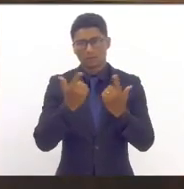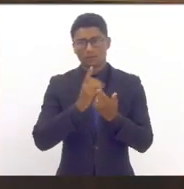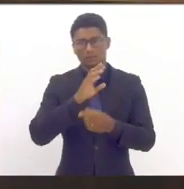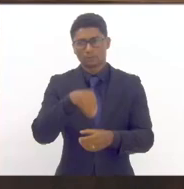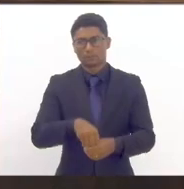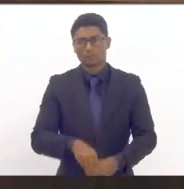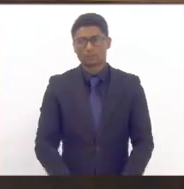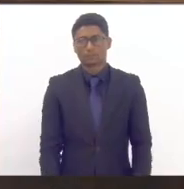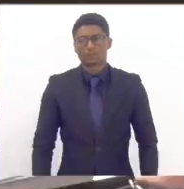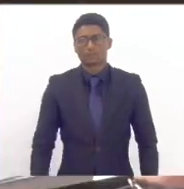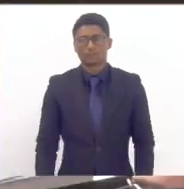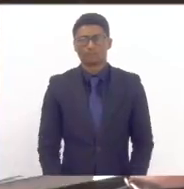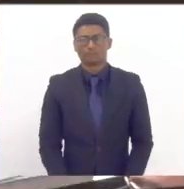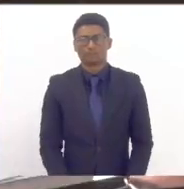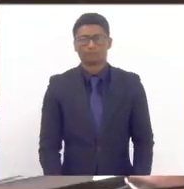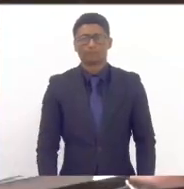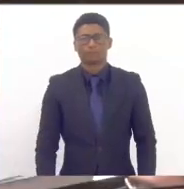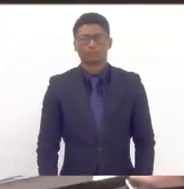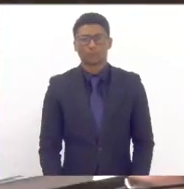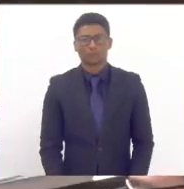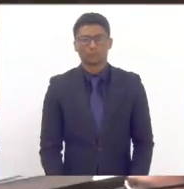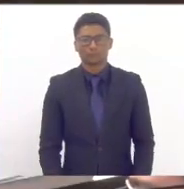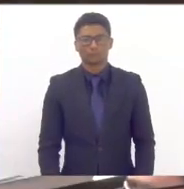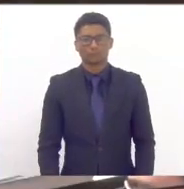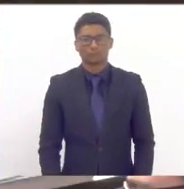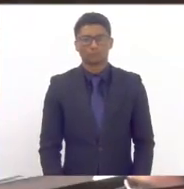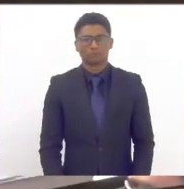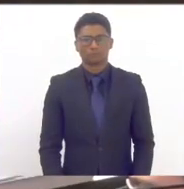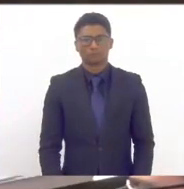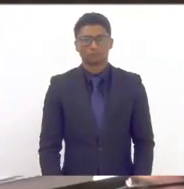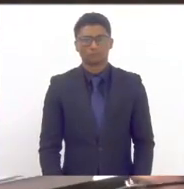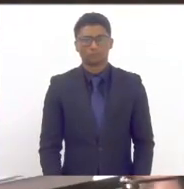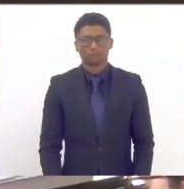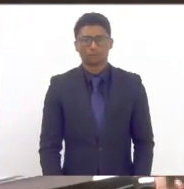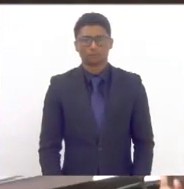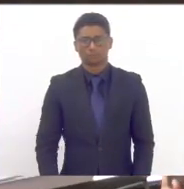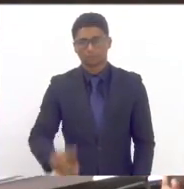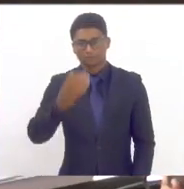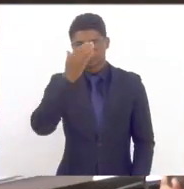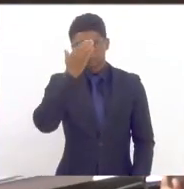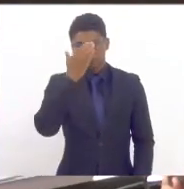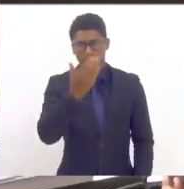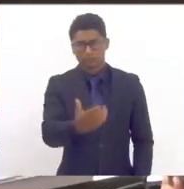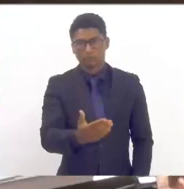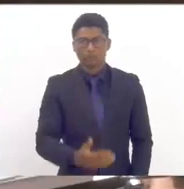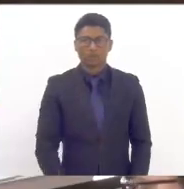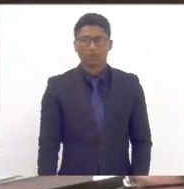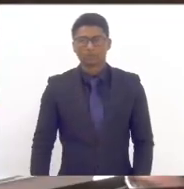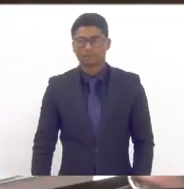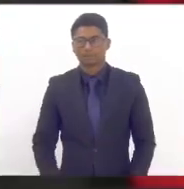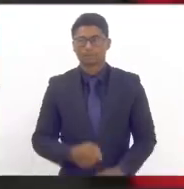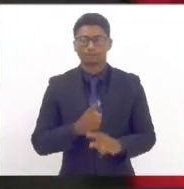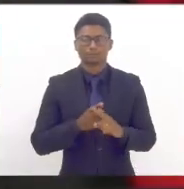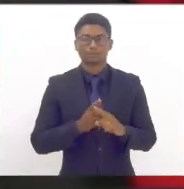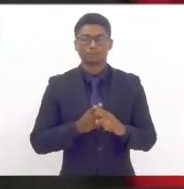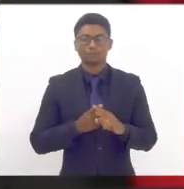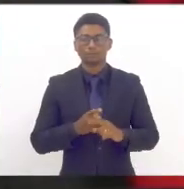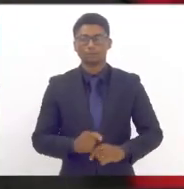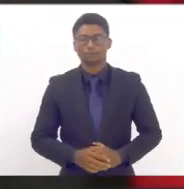Muito obrigada. porque